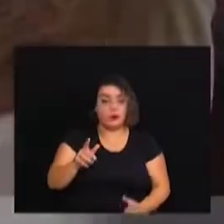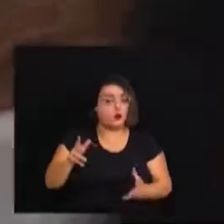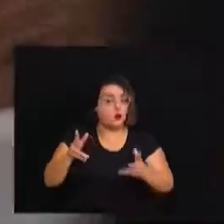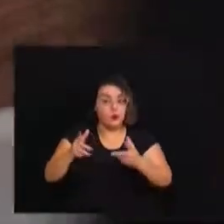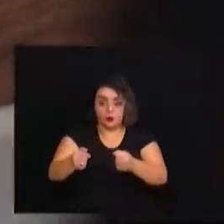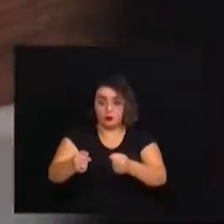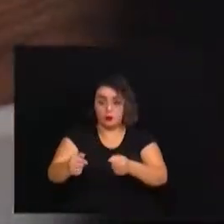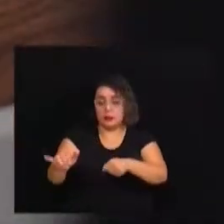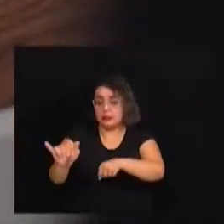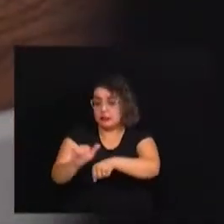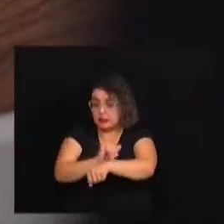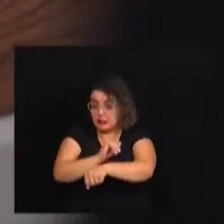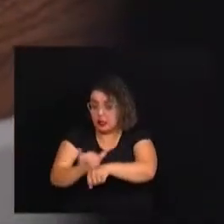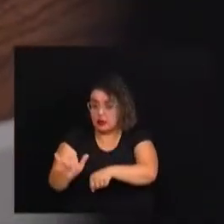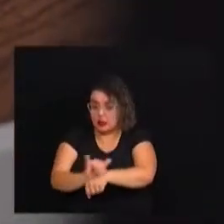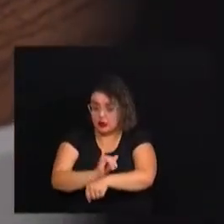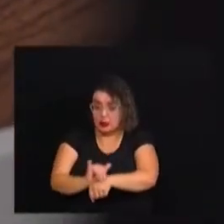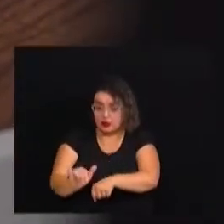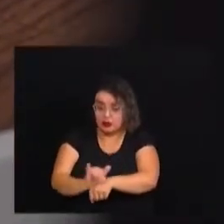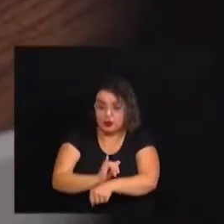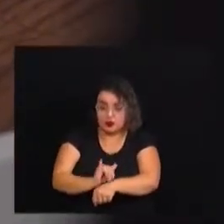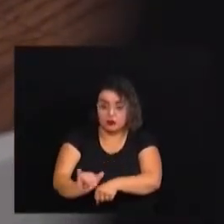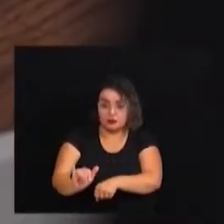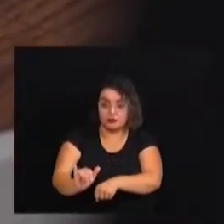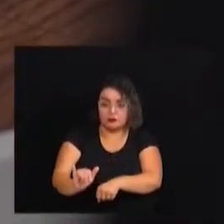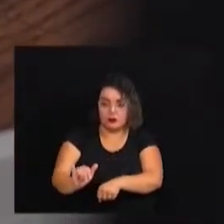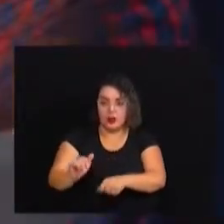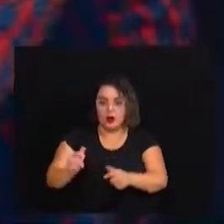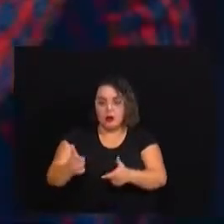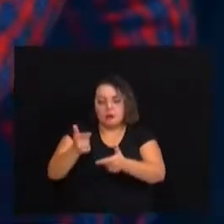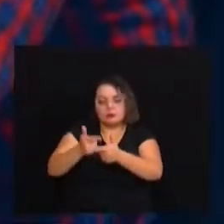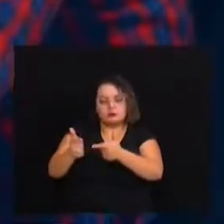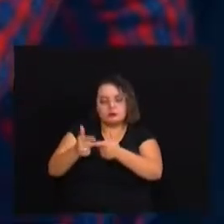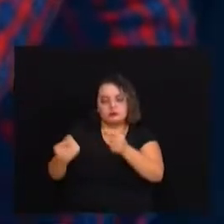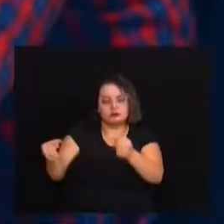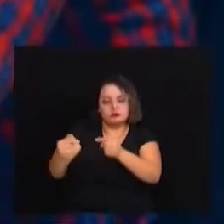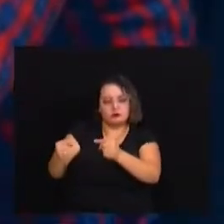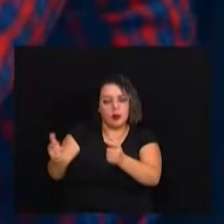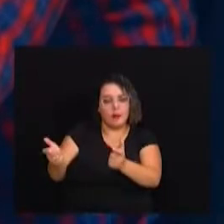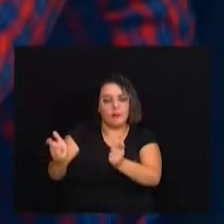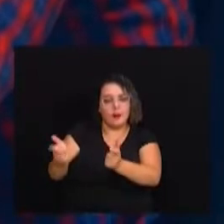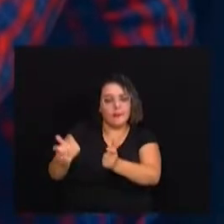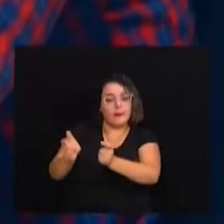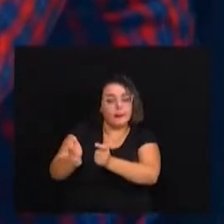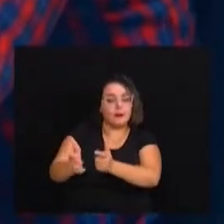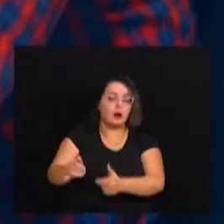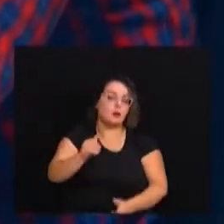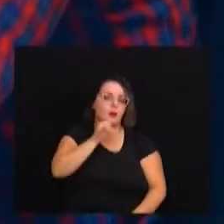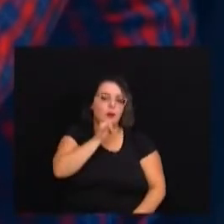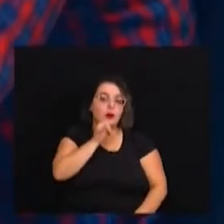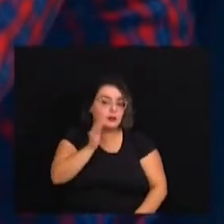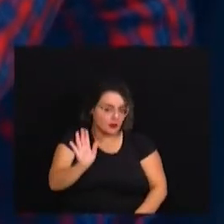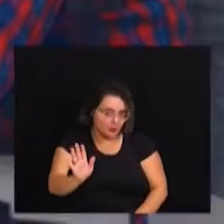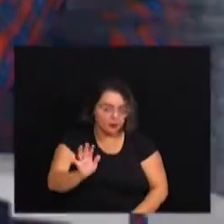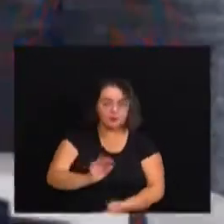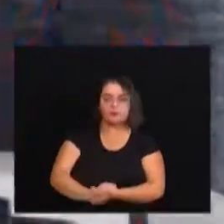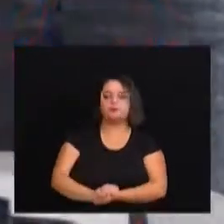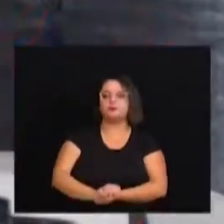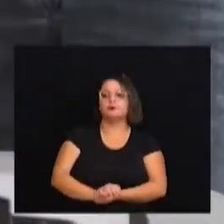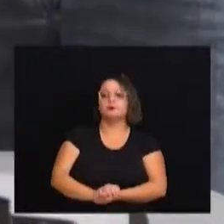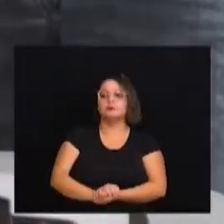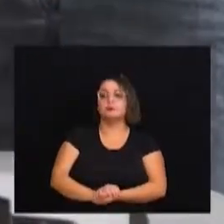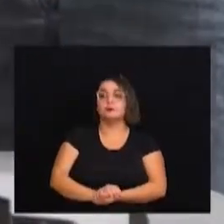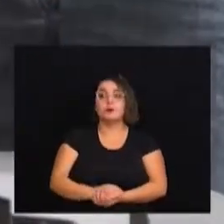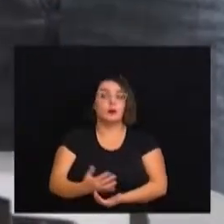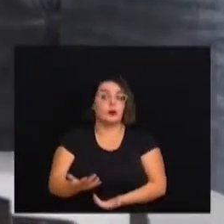trazer ferramentas para minimizar esses pontos negativos. Então, por exemplo,